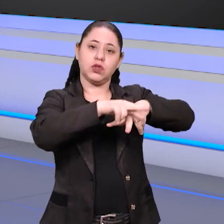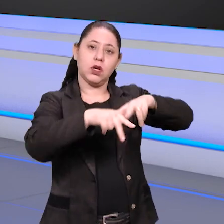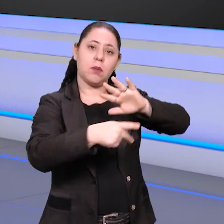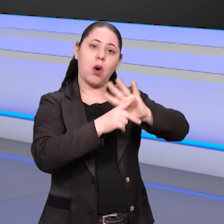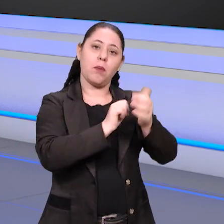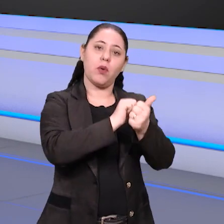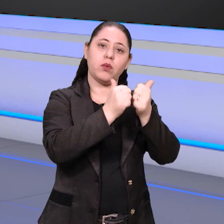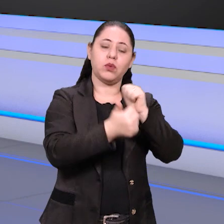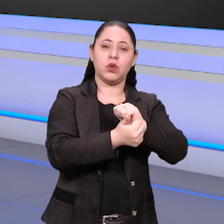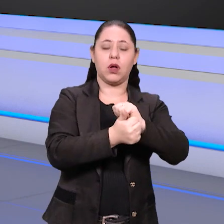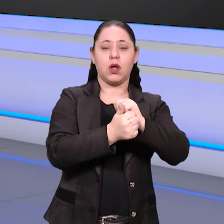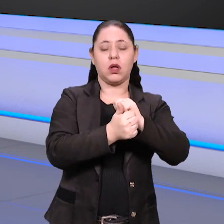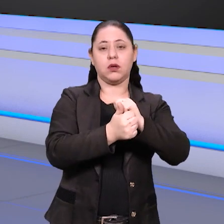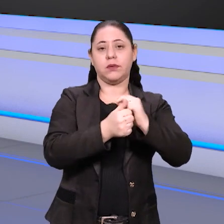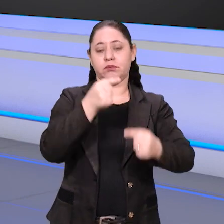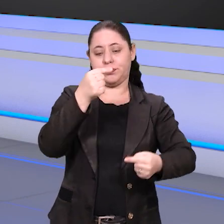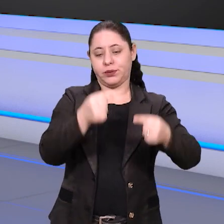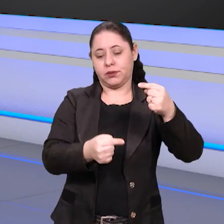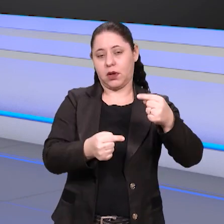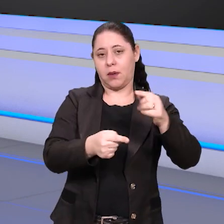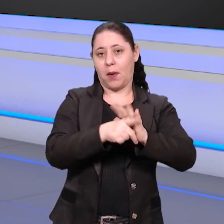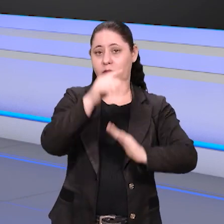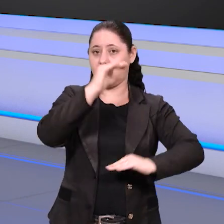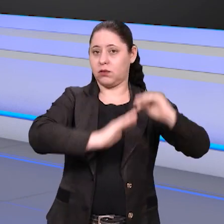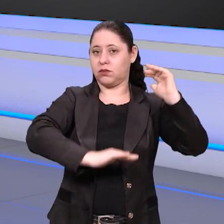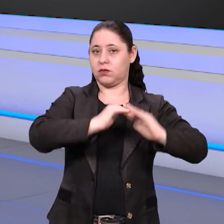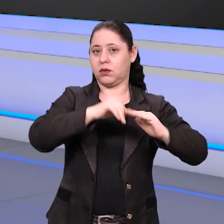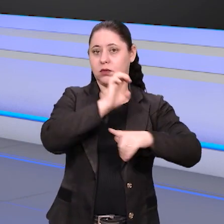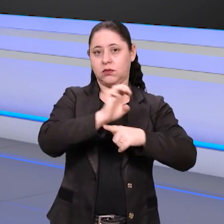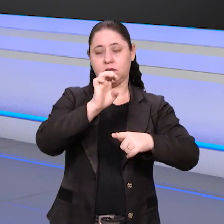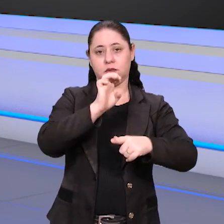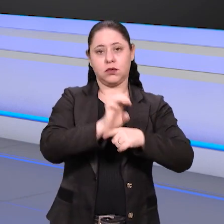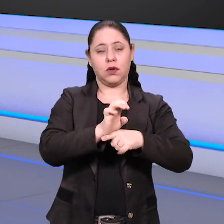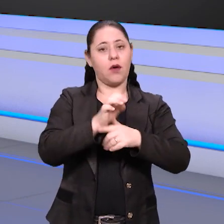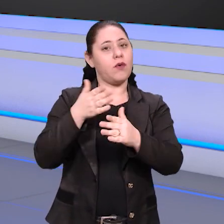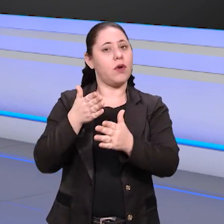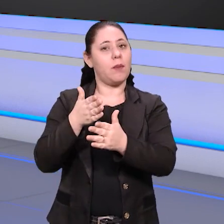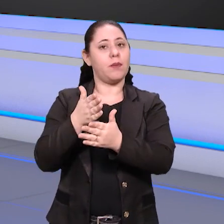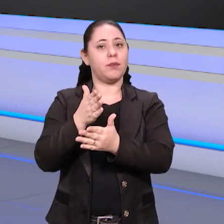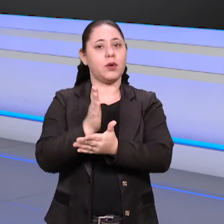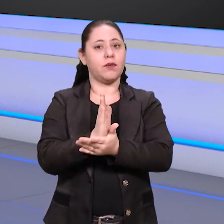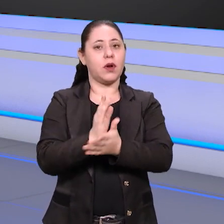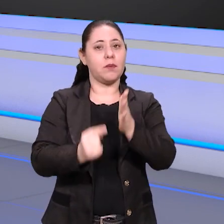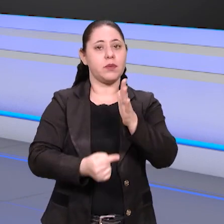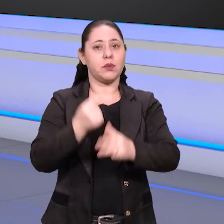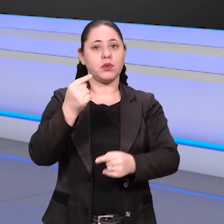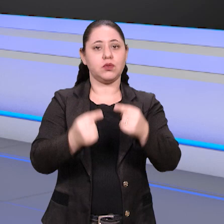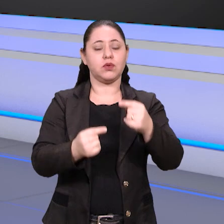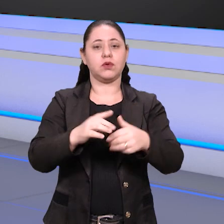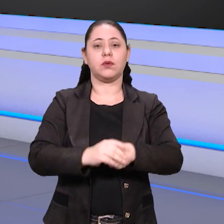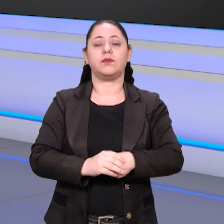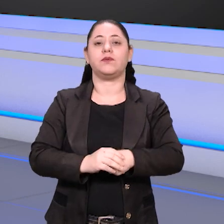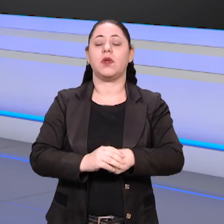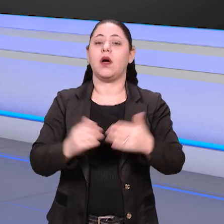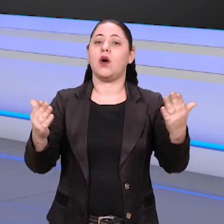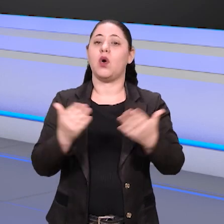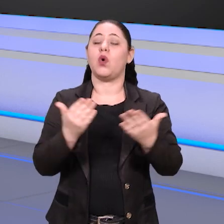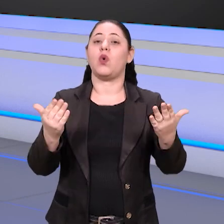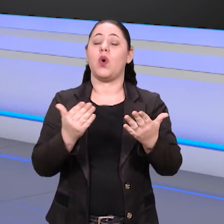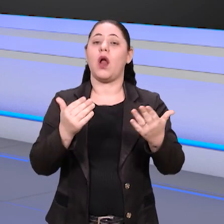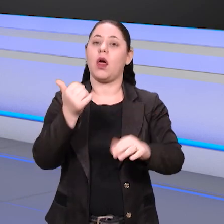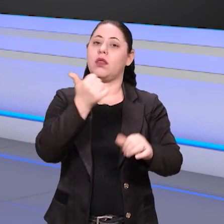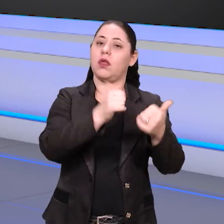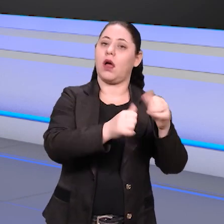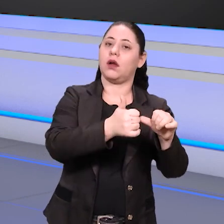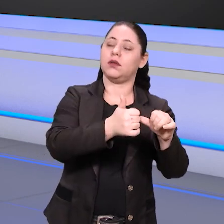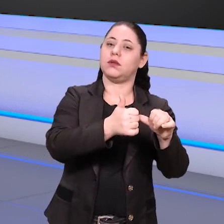do gênero dos atletas em competições esportivas profissionais no Estado foi aprovado em primeira discussão